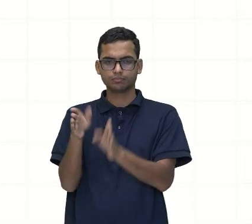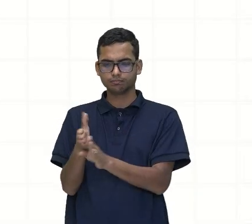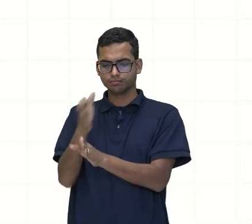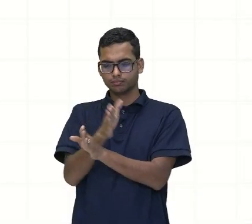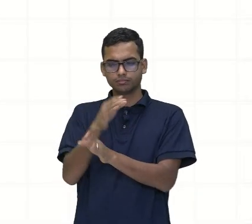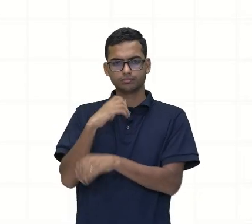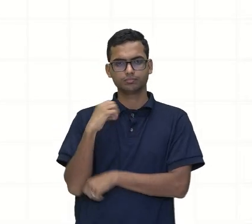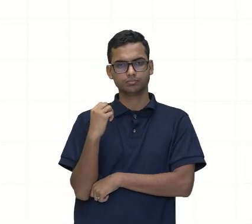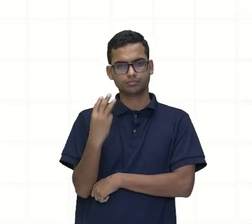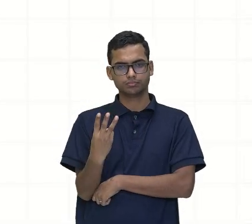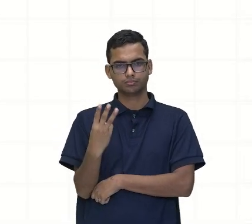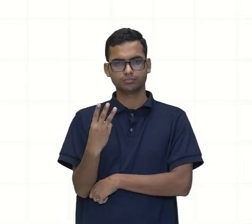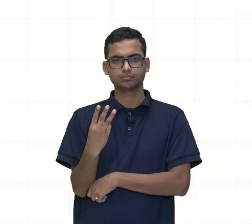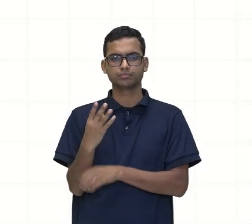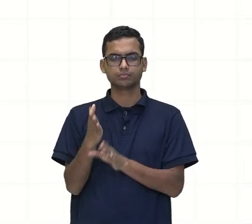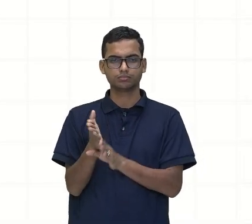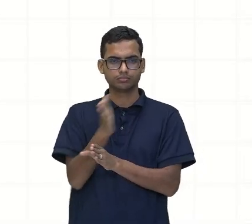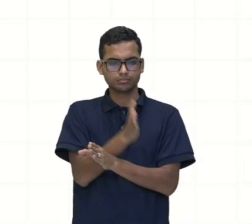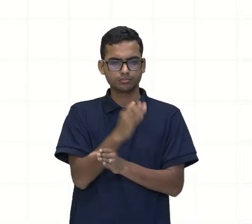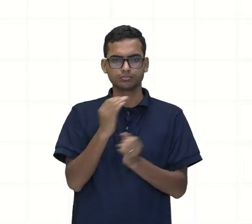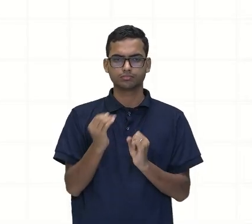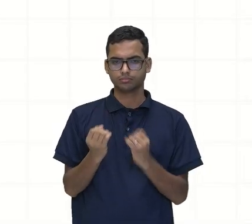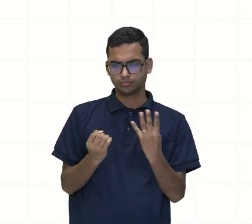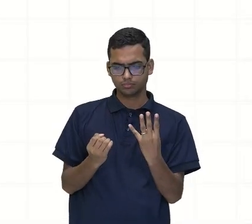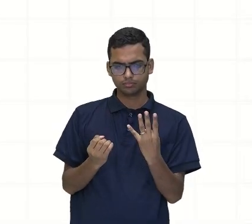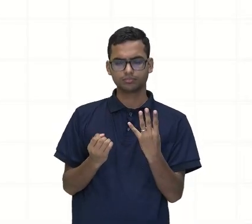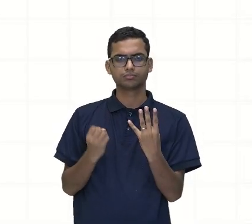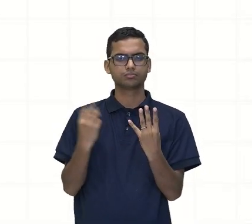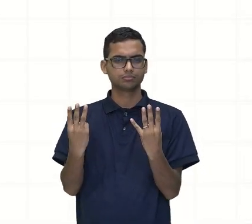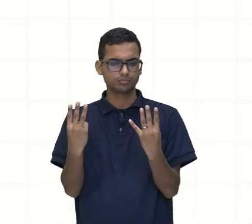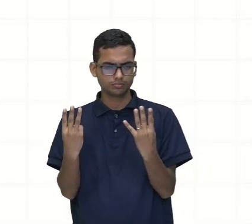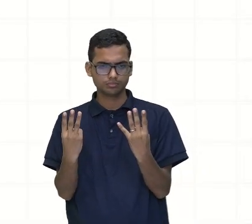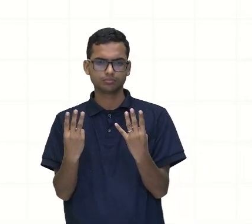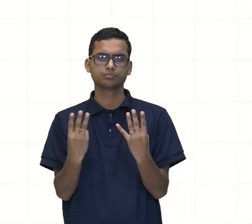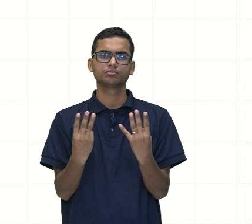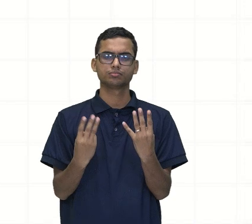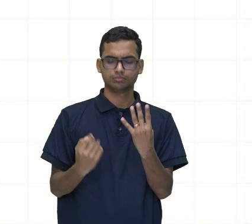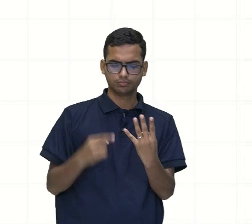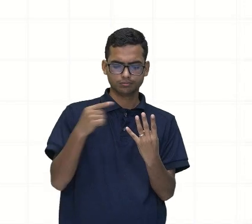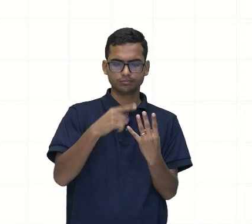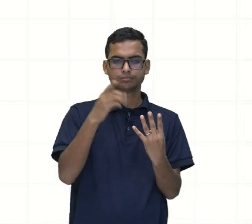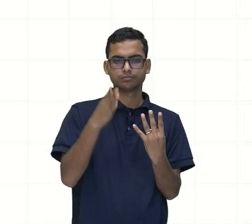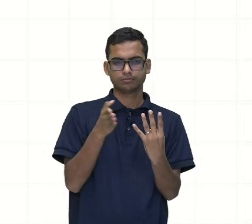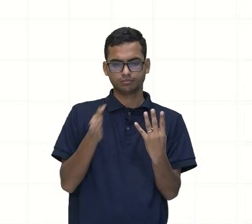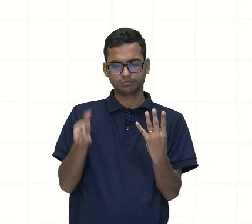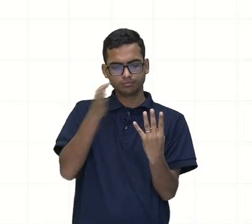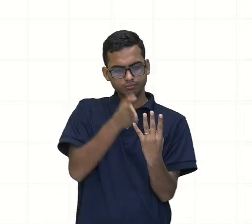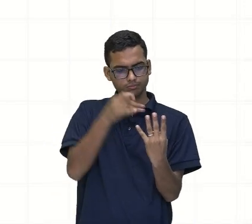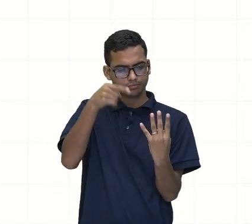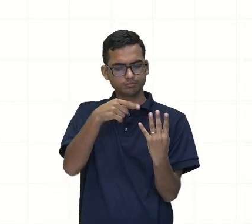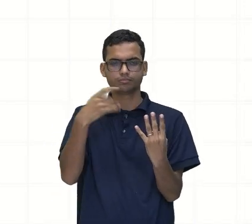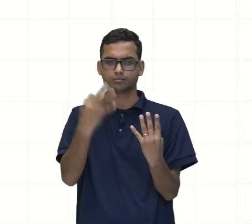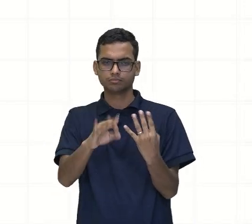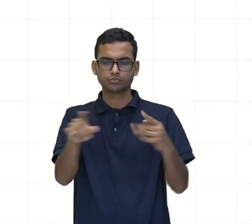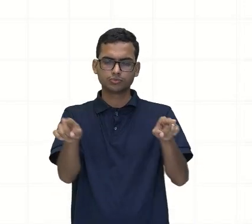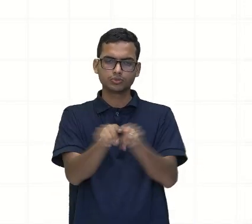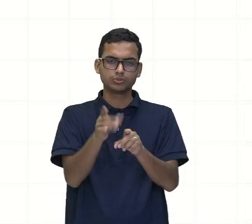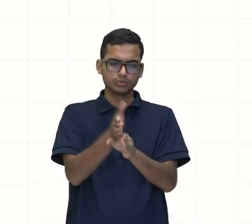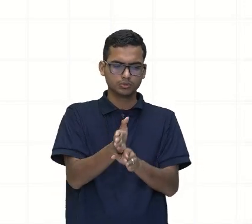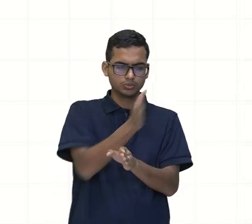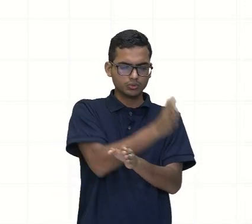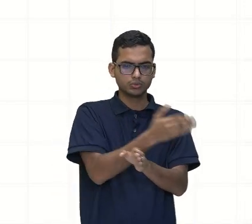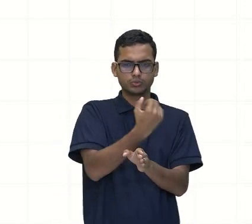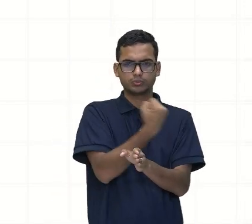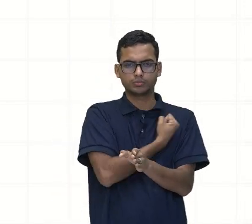Por quê? Porque o 4 ele vem imediatamente depois do 3. O sucessor